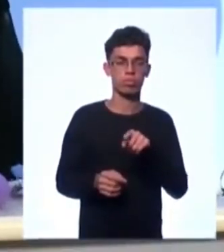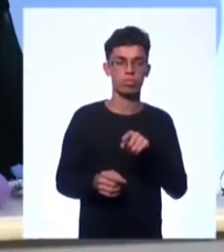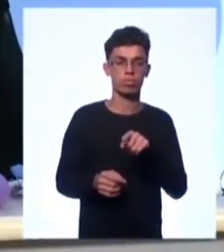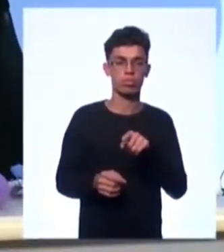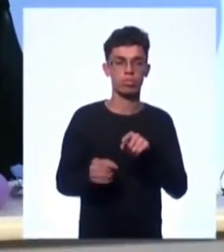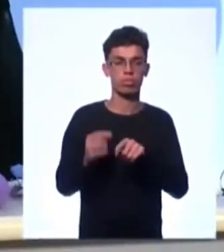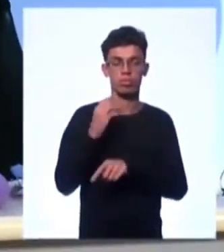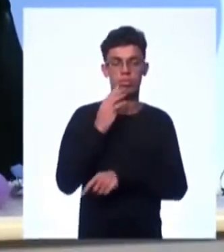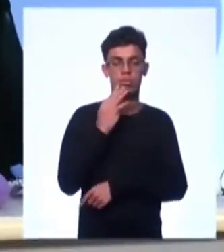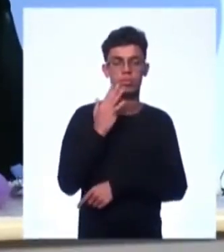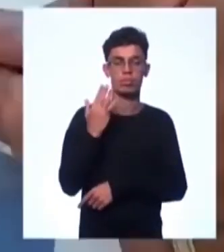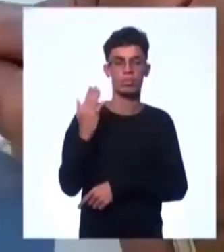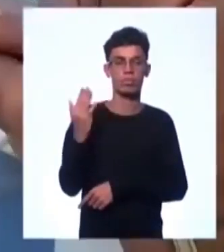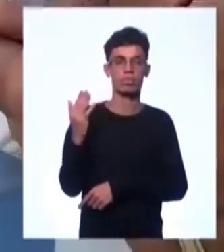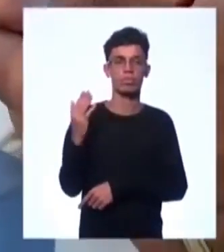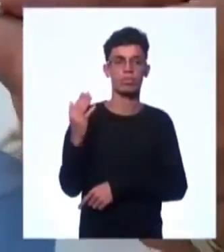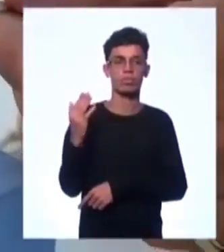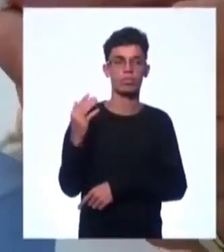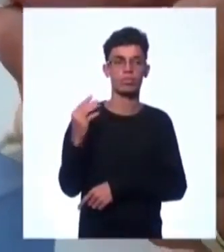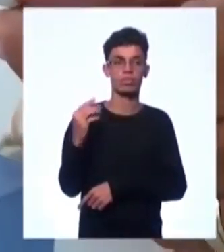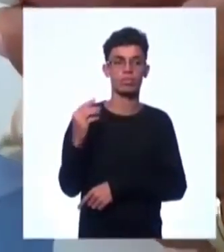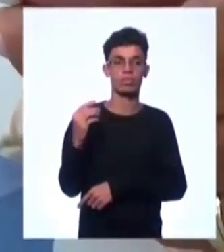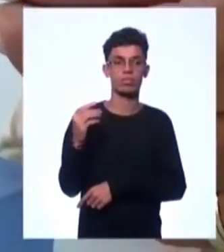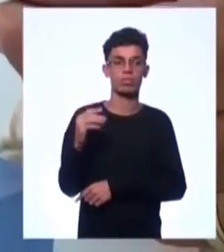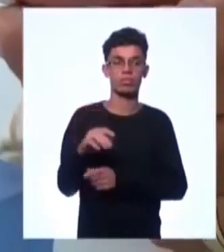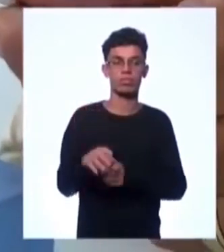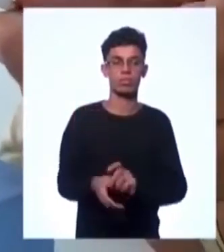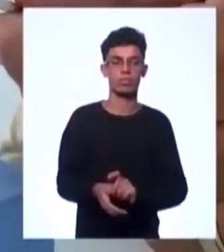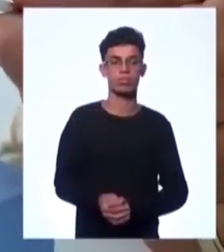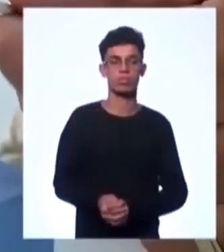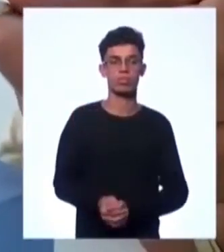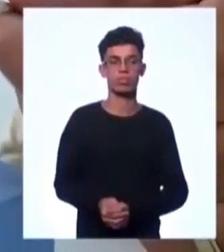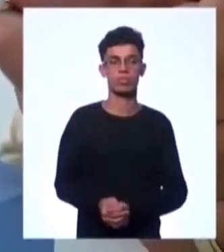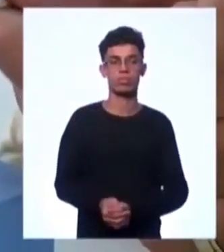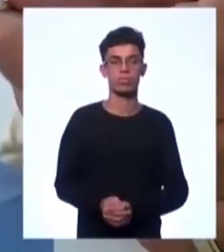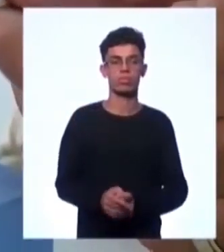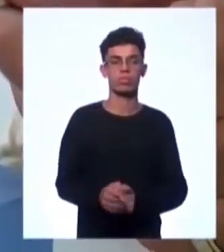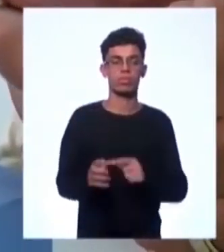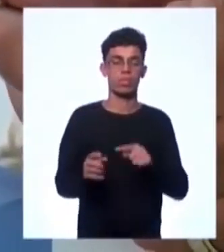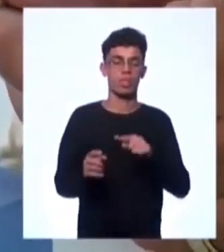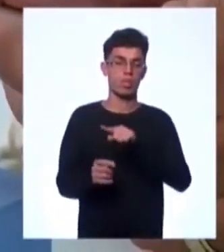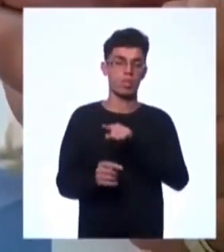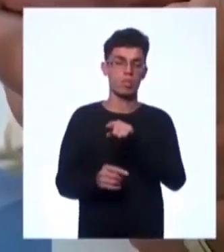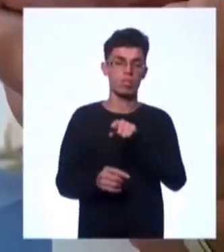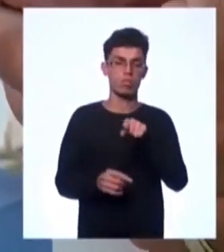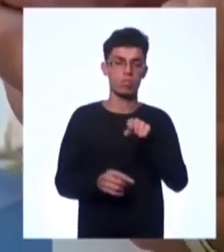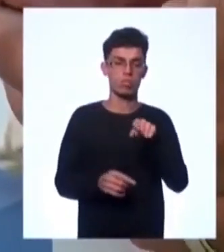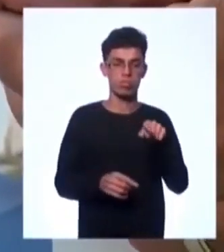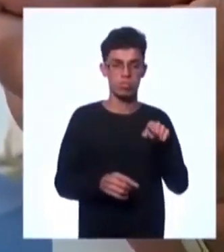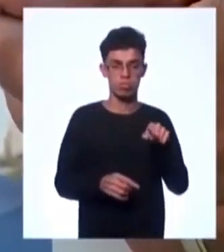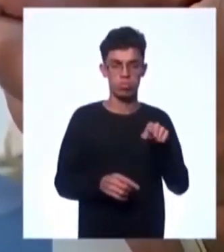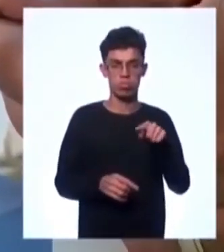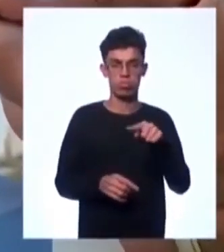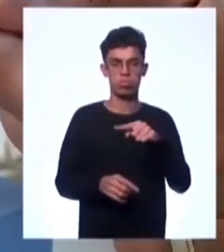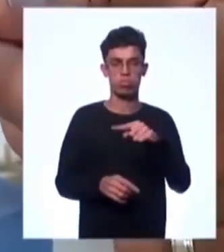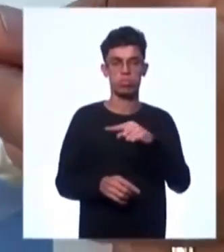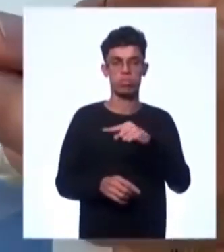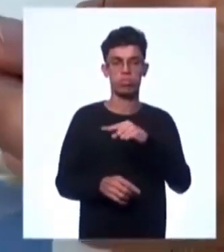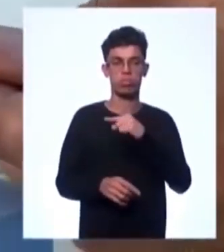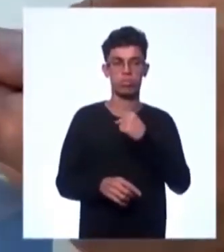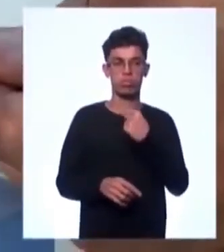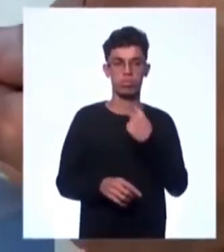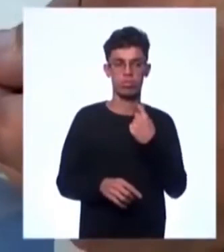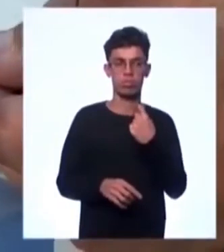para o outro lado, né? Aí ela volta a se alinhar de novo com o norte e sul